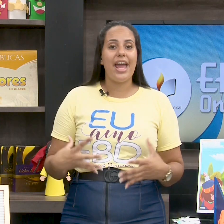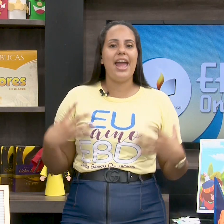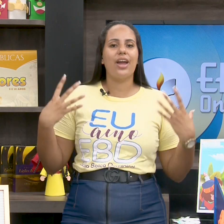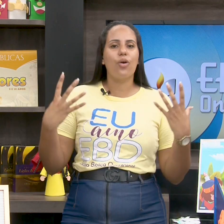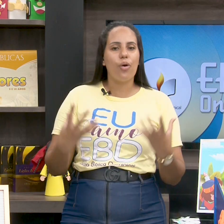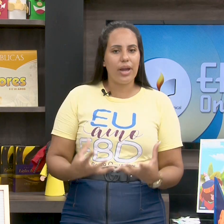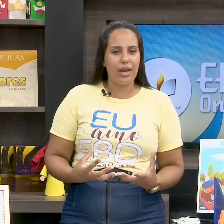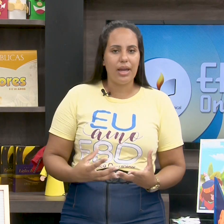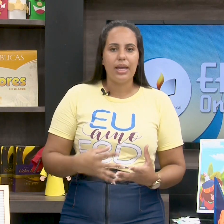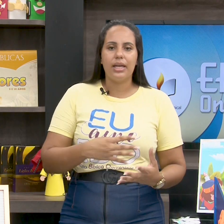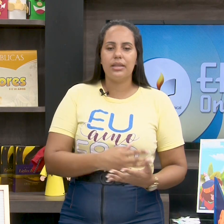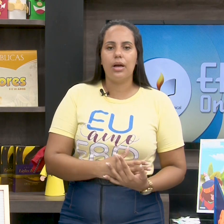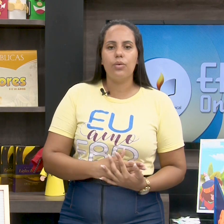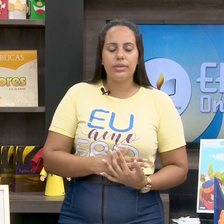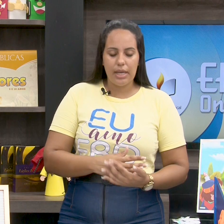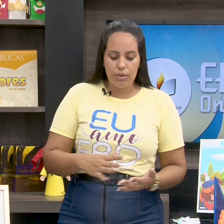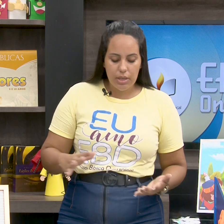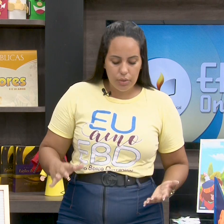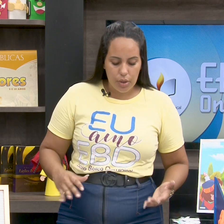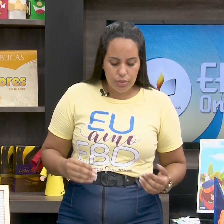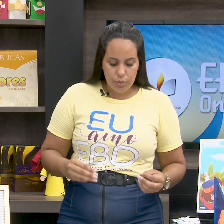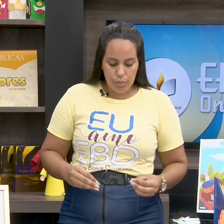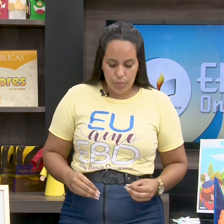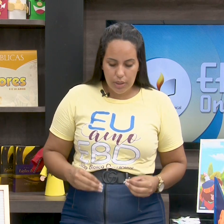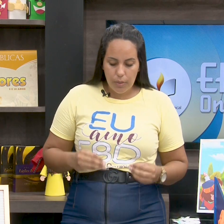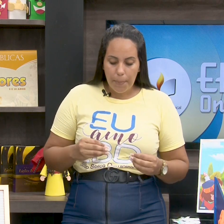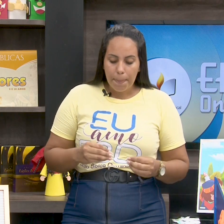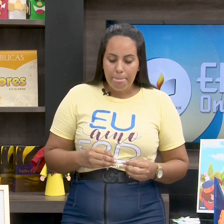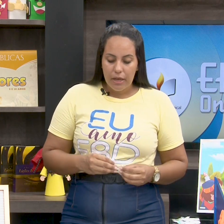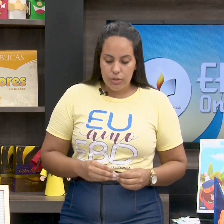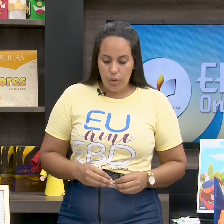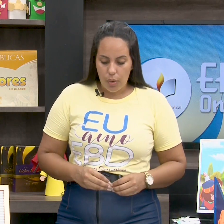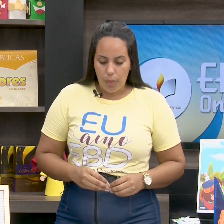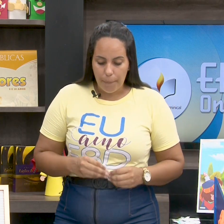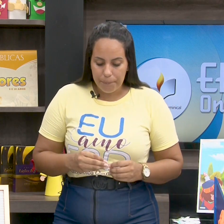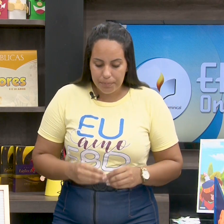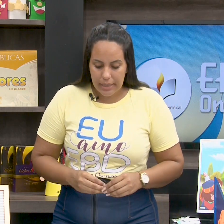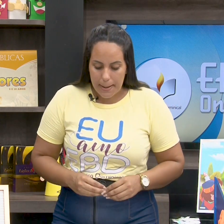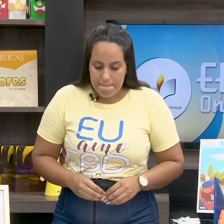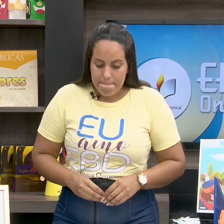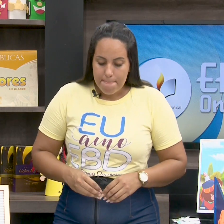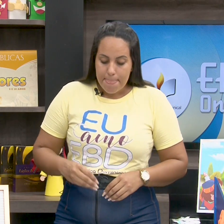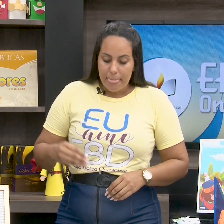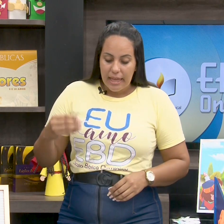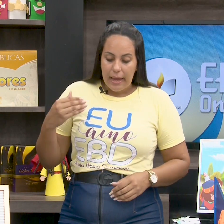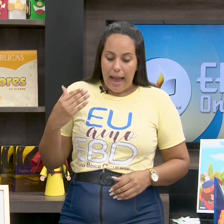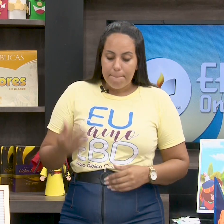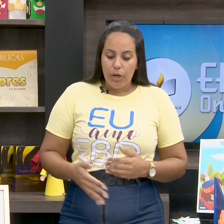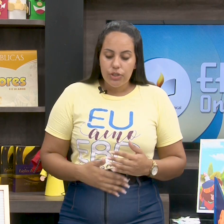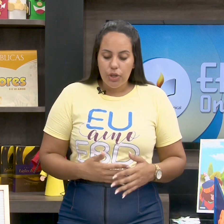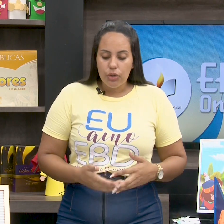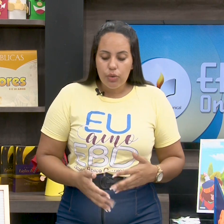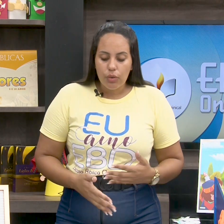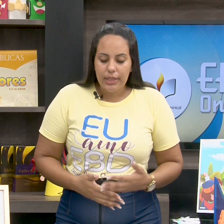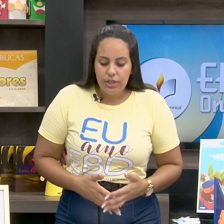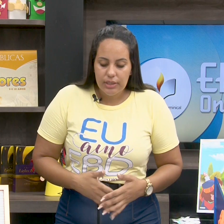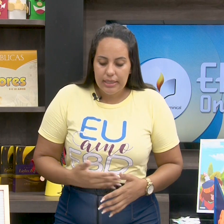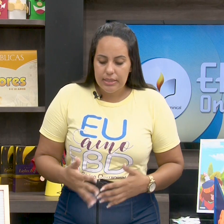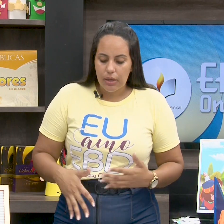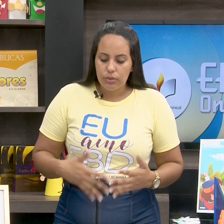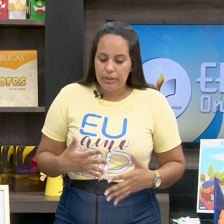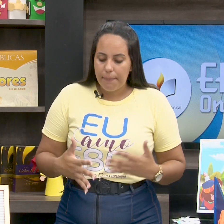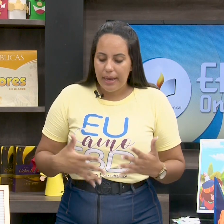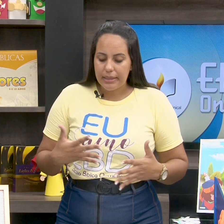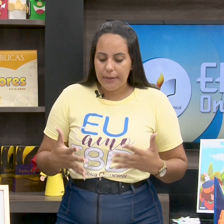podemos recorrer. Então, Deus é o nosso único socorro, tá? Após todo o contexto